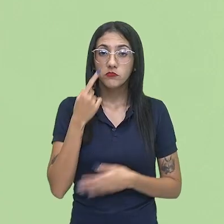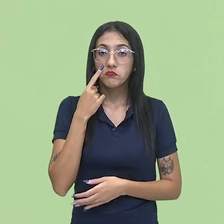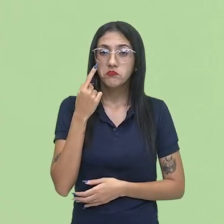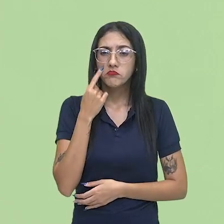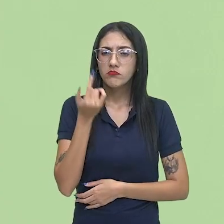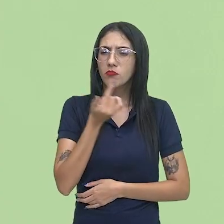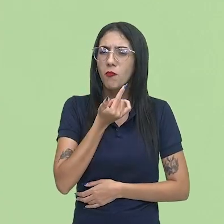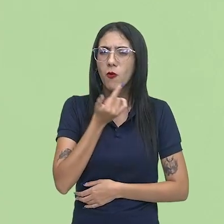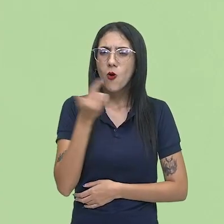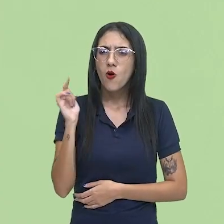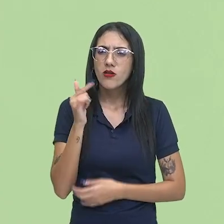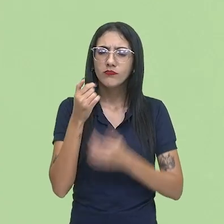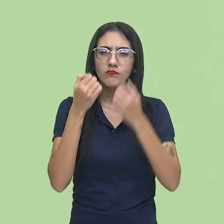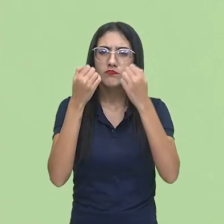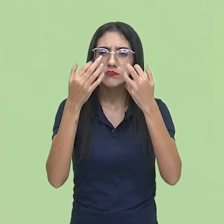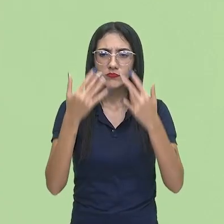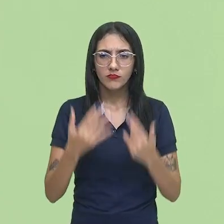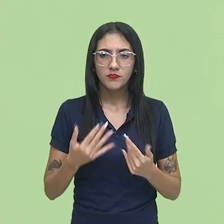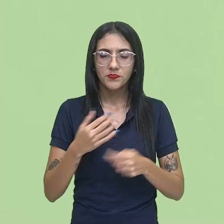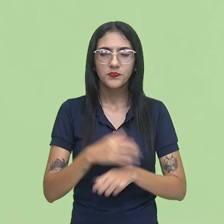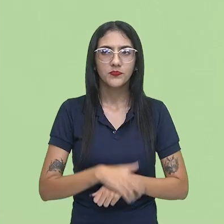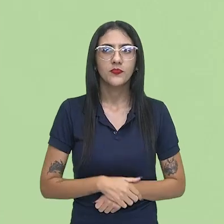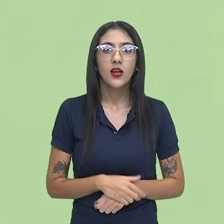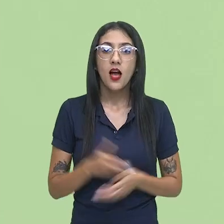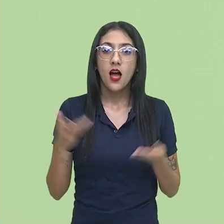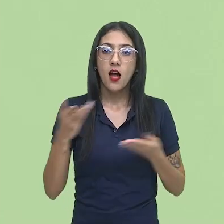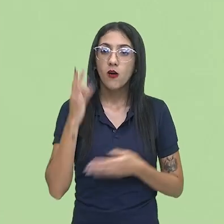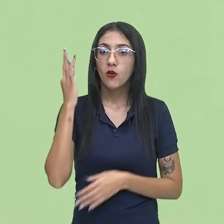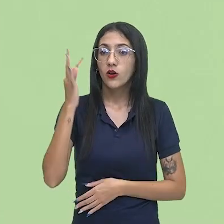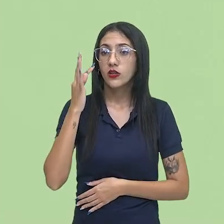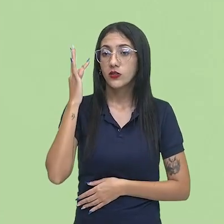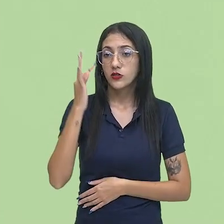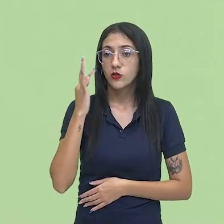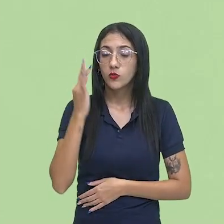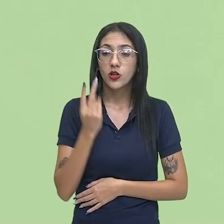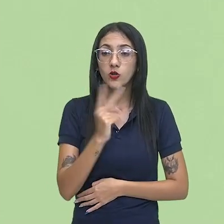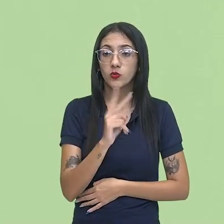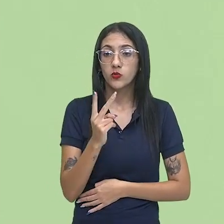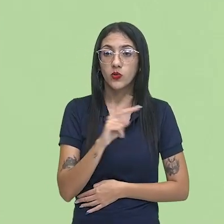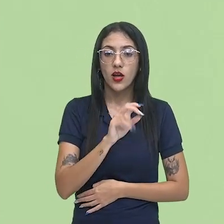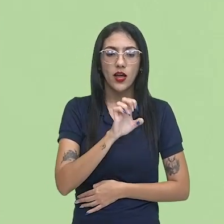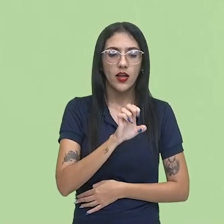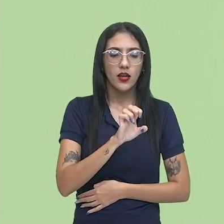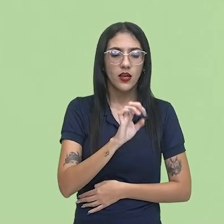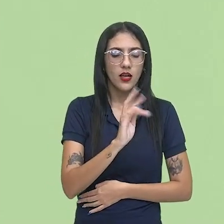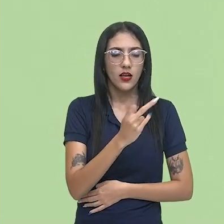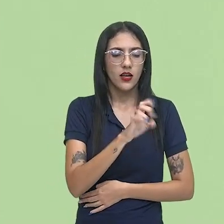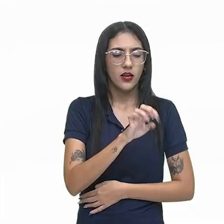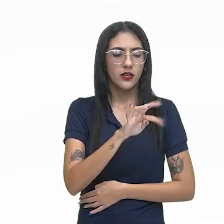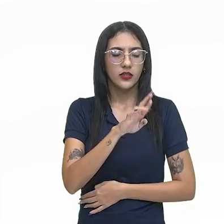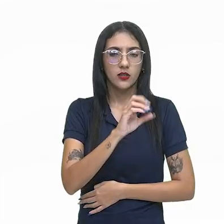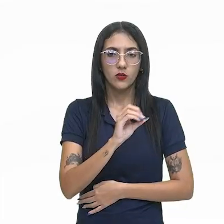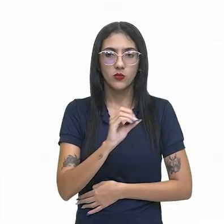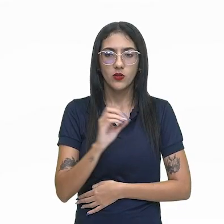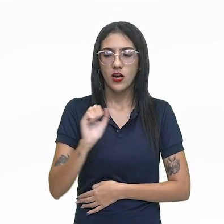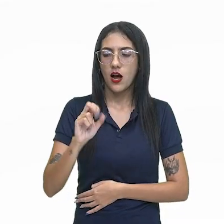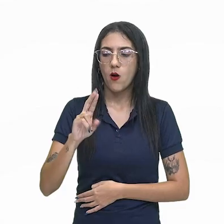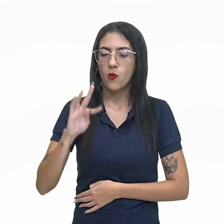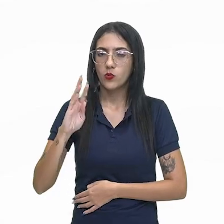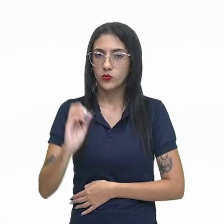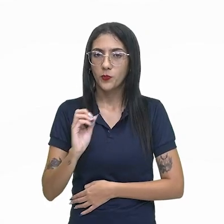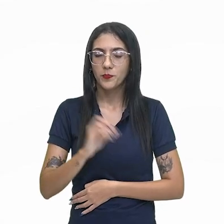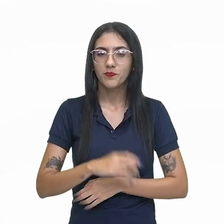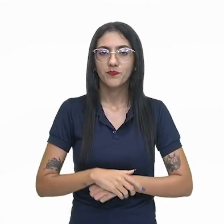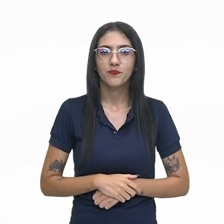origem da vida, que são as teorias aí da hipótese heterotrófica e autotrófica dos seres vivos,